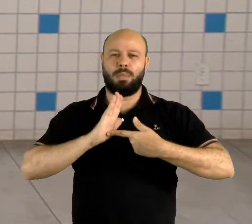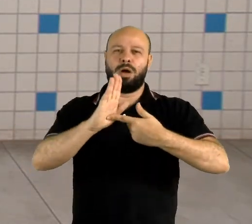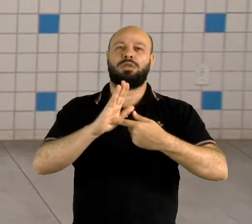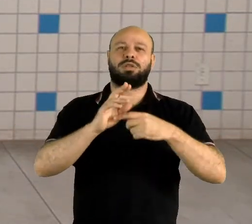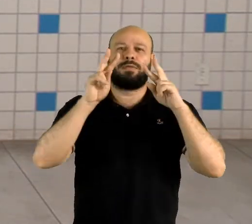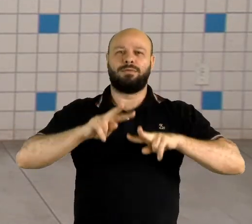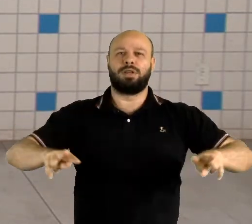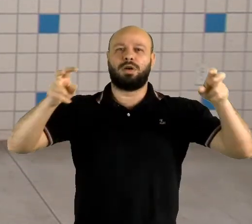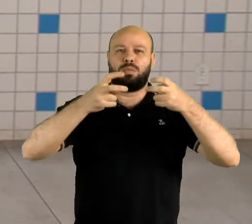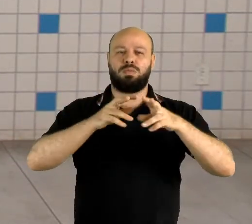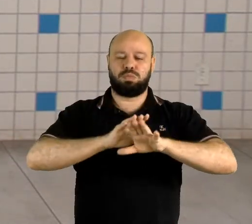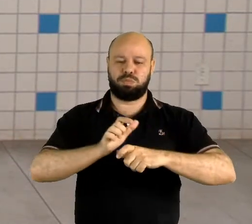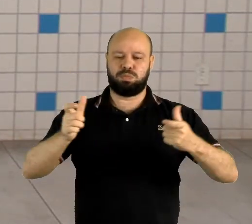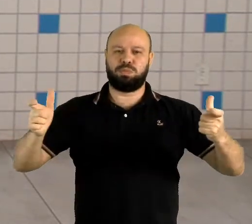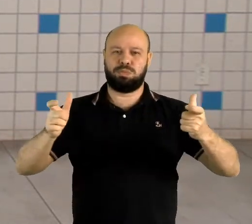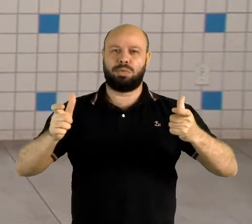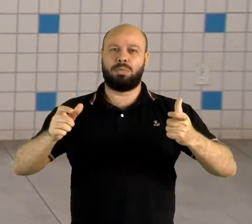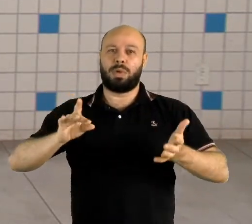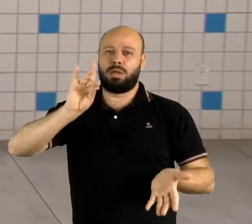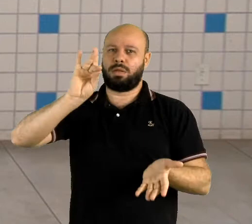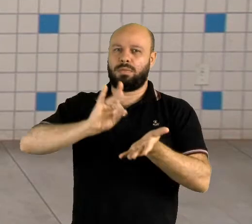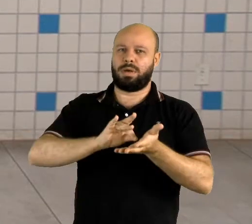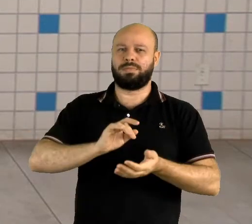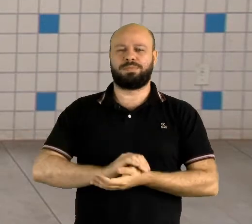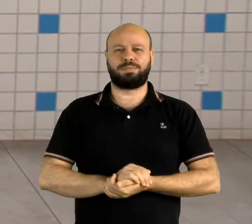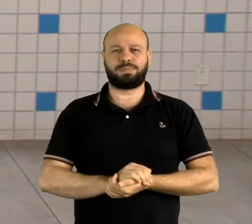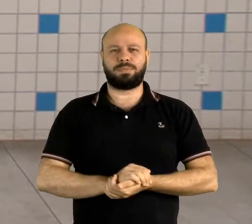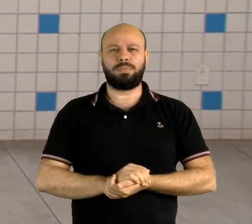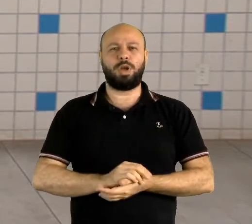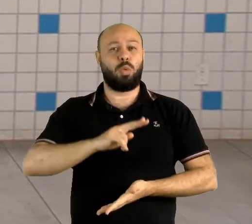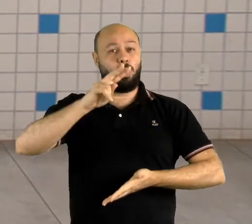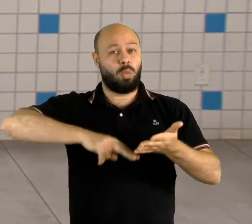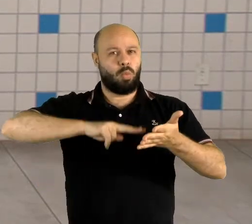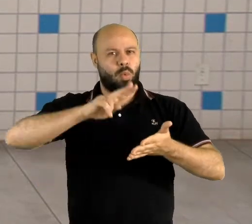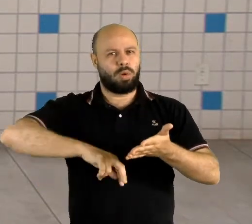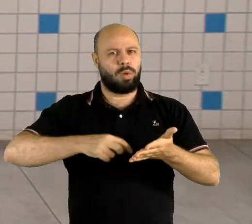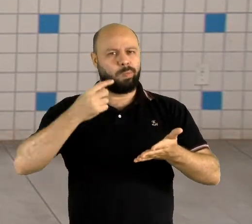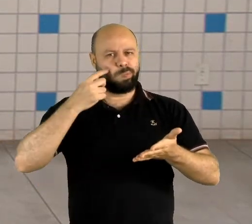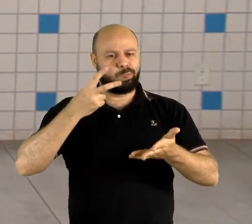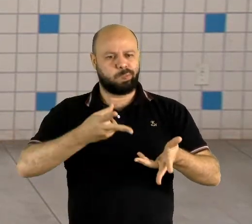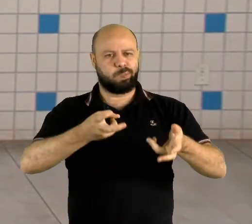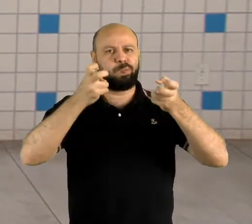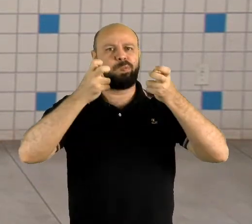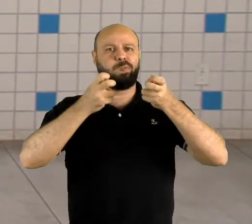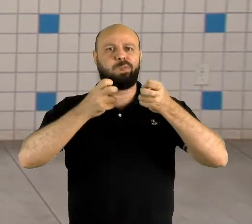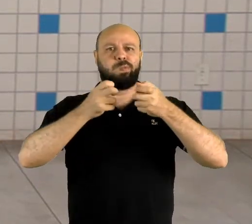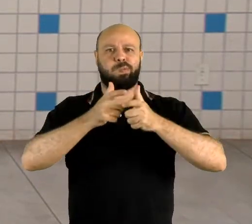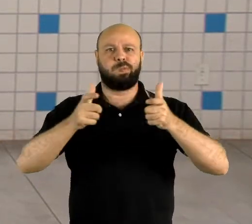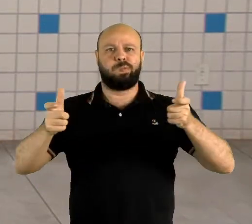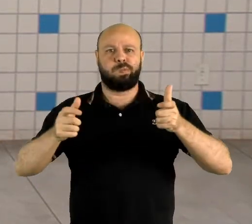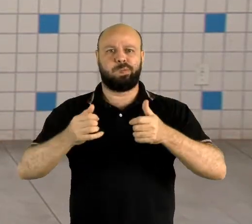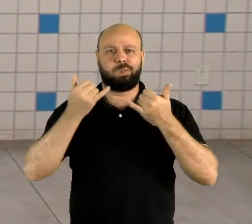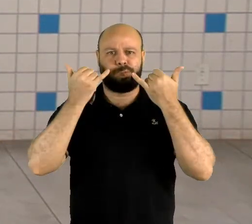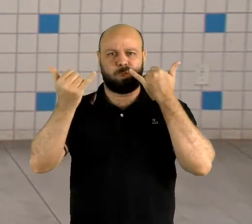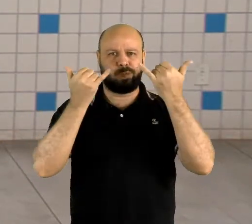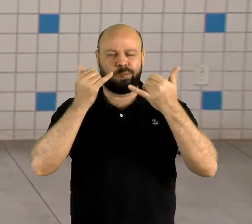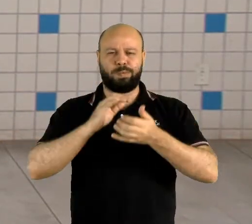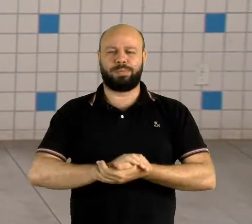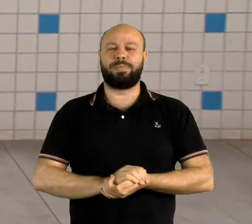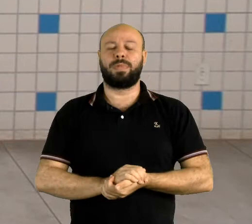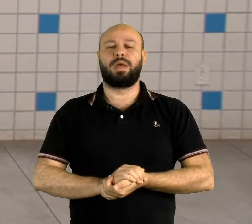visão ampla desse fato, né? Para os leitores, eles irão utilizar, os jornalistas irão utilizar